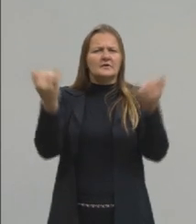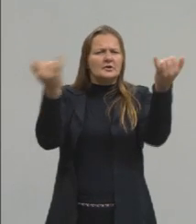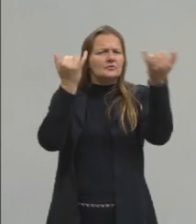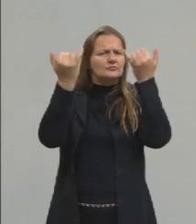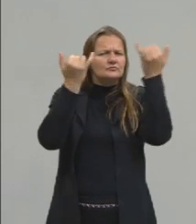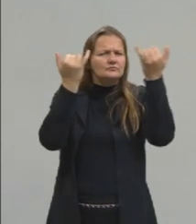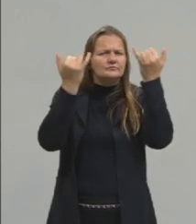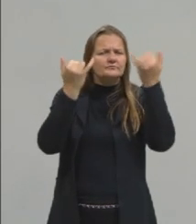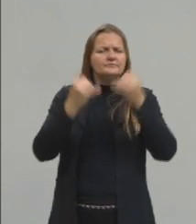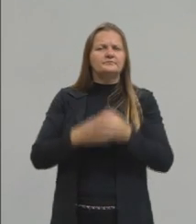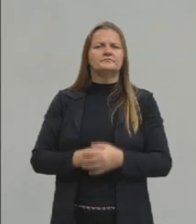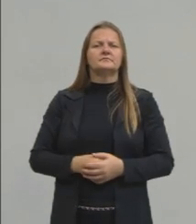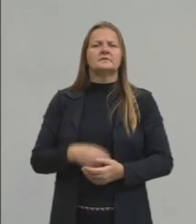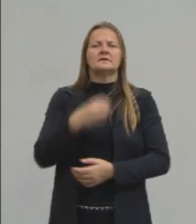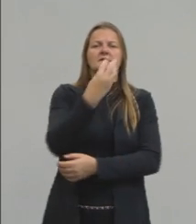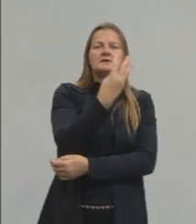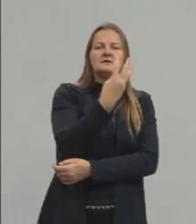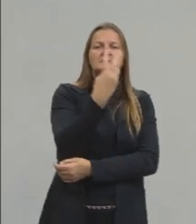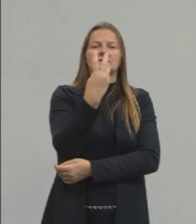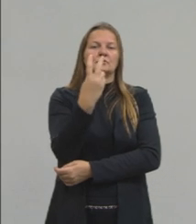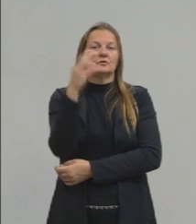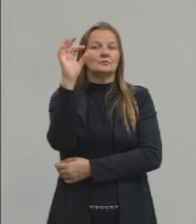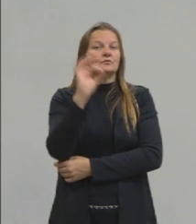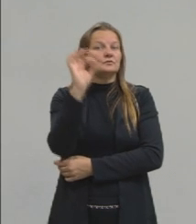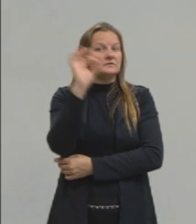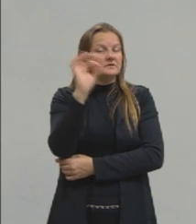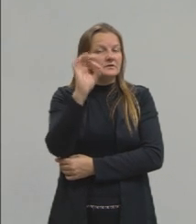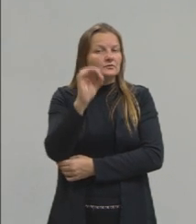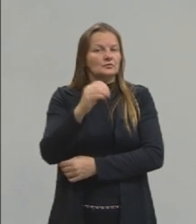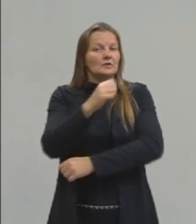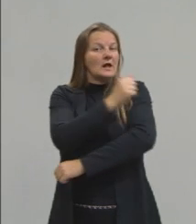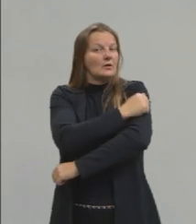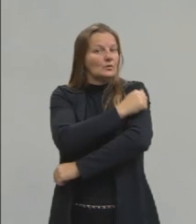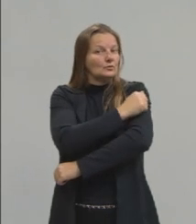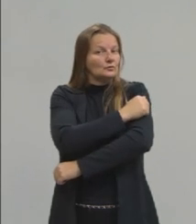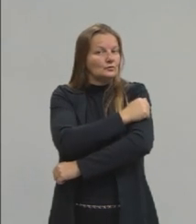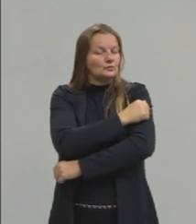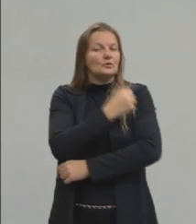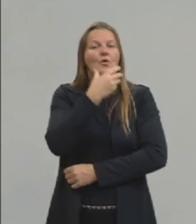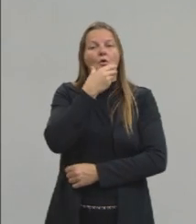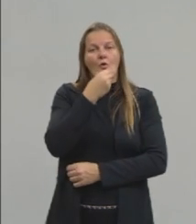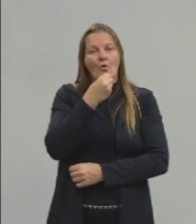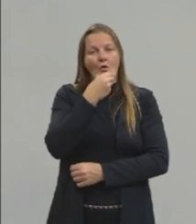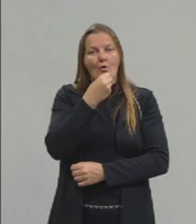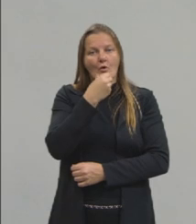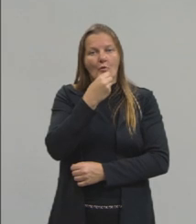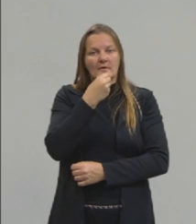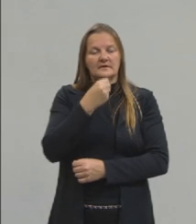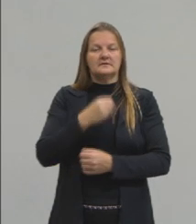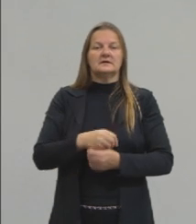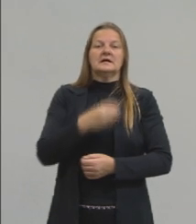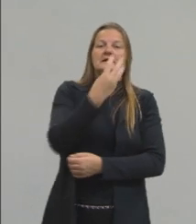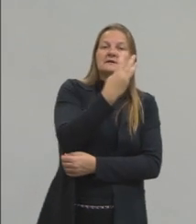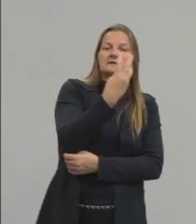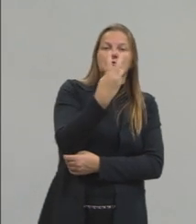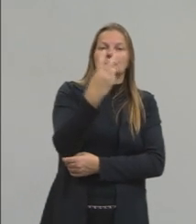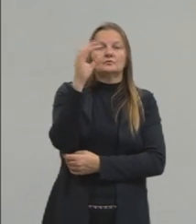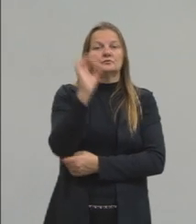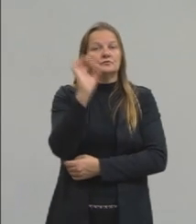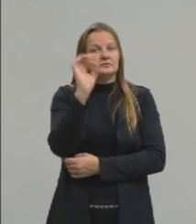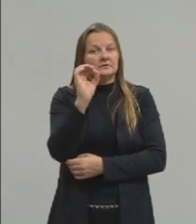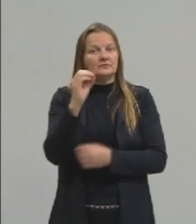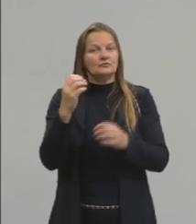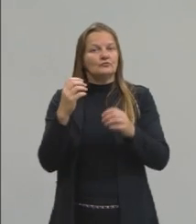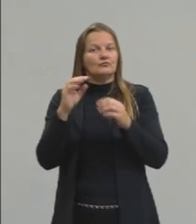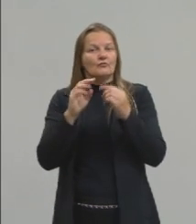prenunciado que trinta e dois por cento dos alunos são homens então se trinta e dois por cento